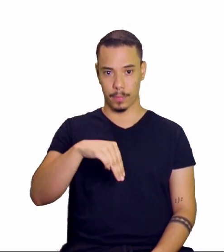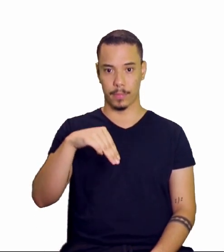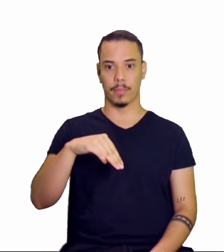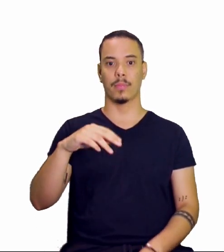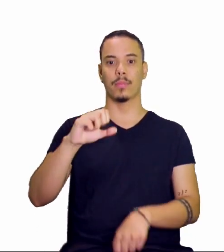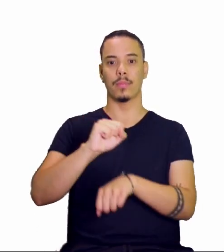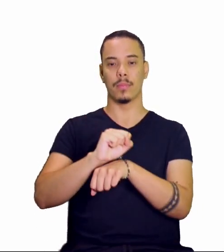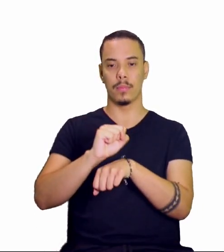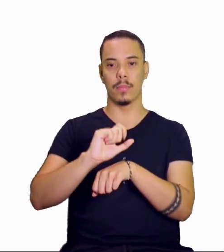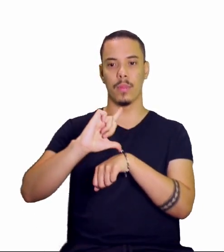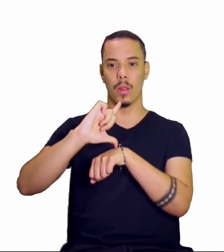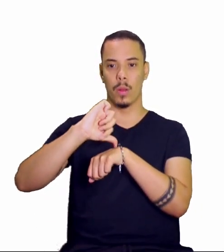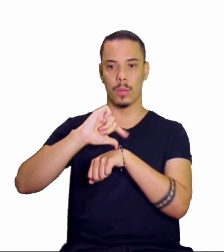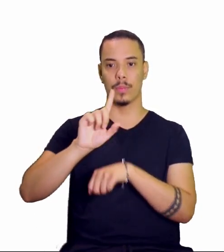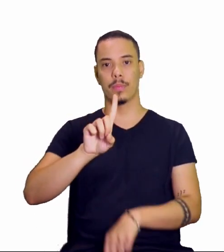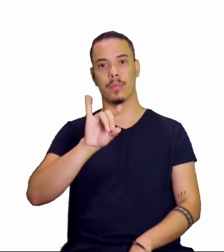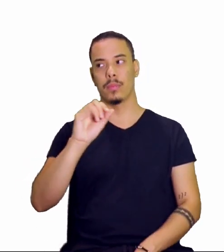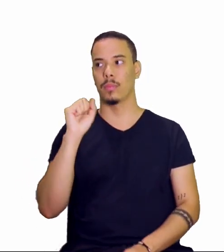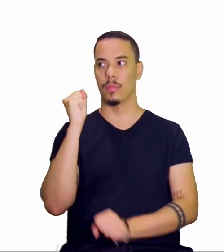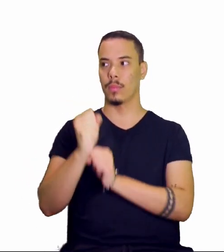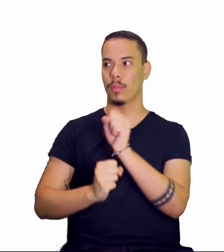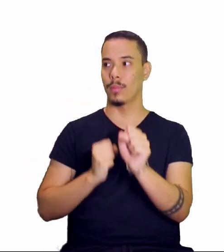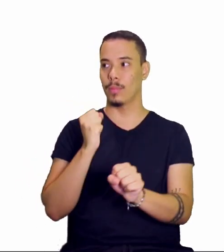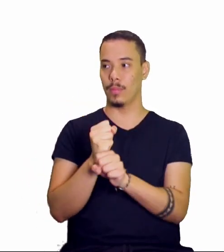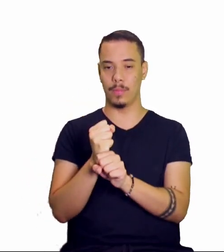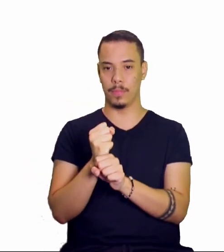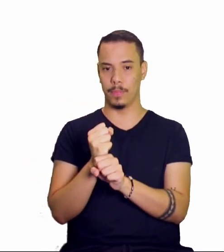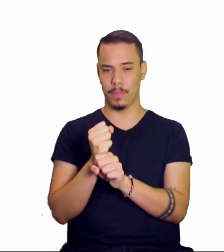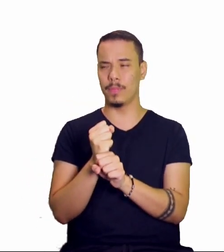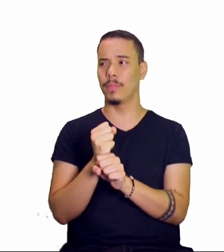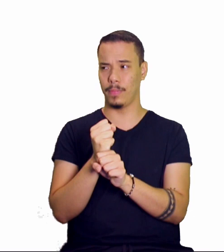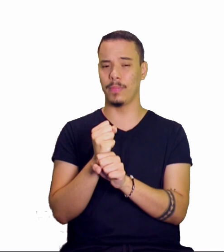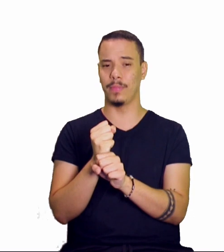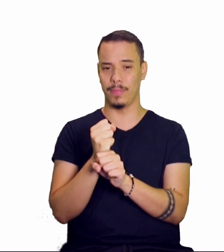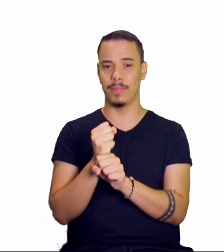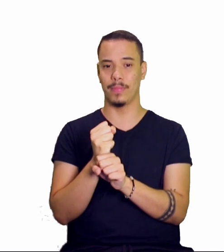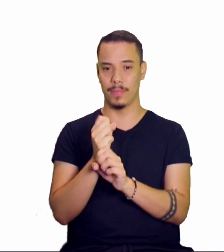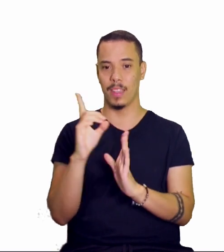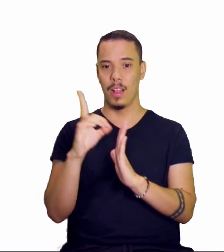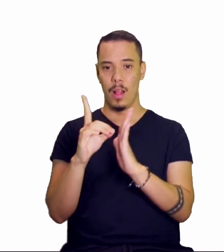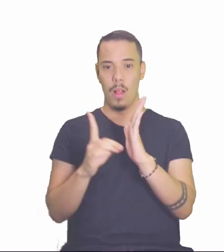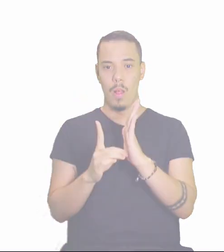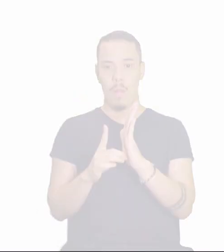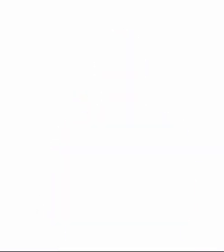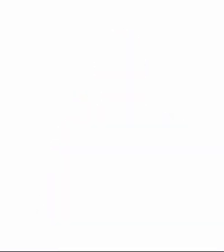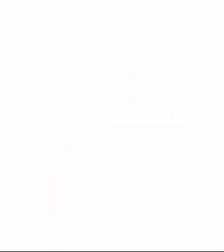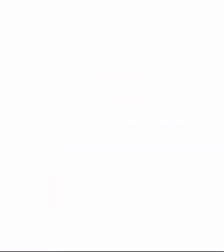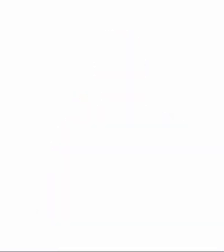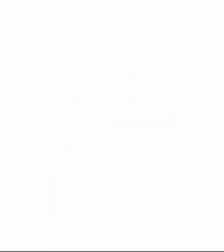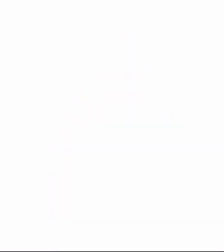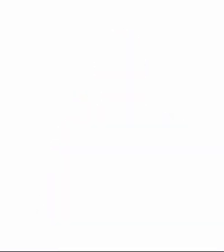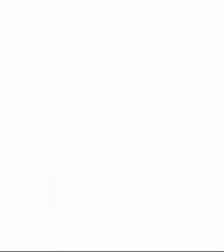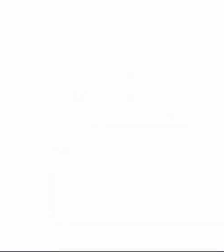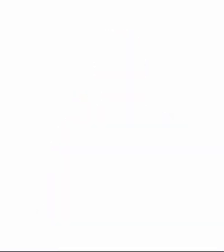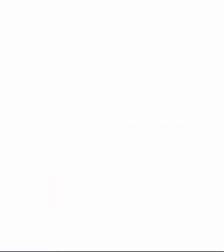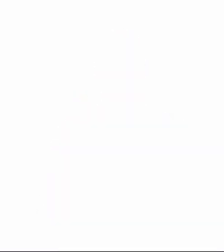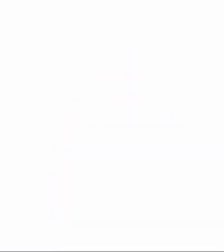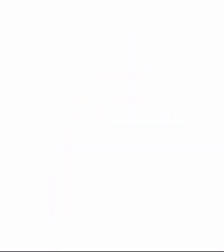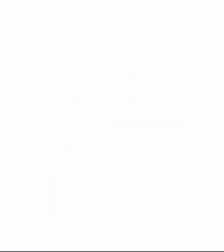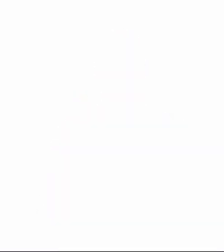dia, ano, década, século, milênio, né? Então, quando eu falo assim, uma pessoa que tem meio século de vida, ela vai